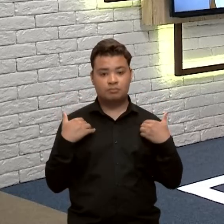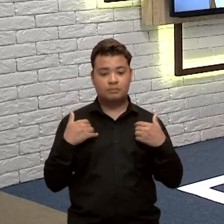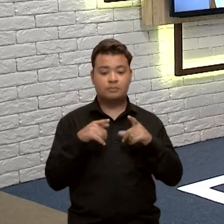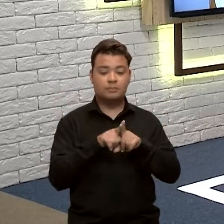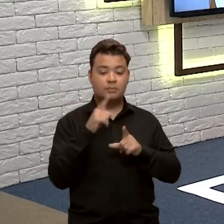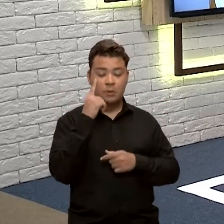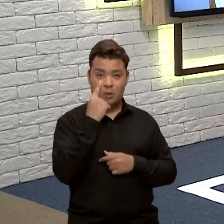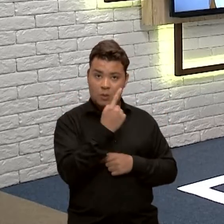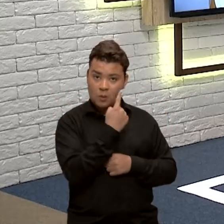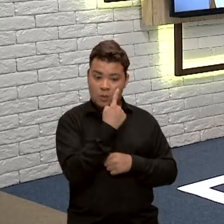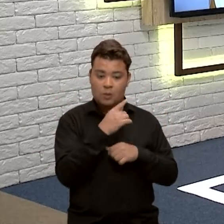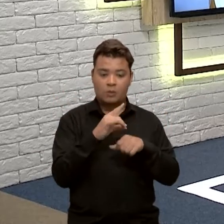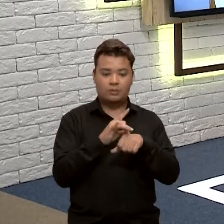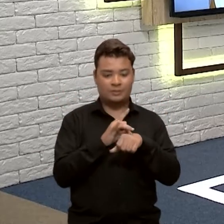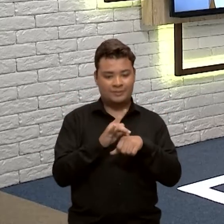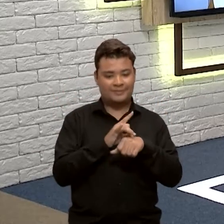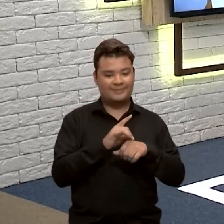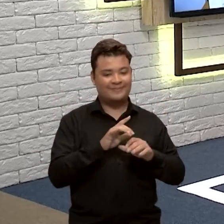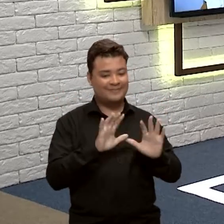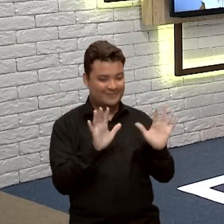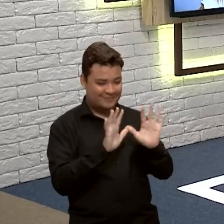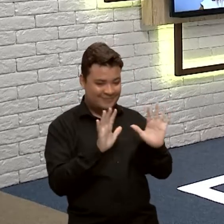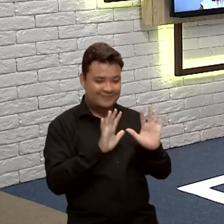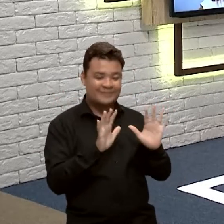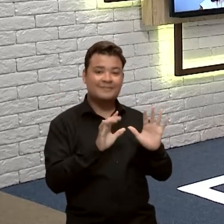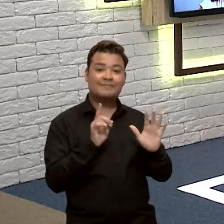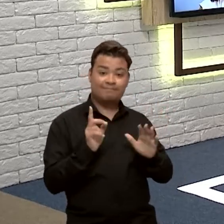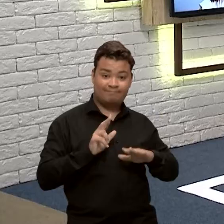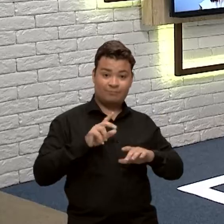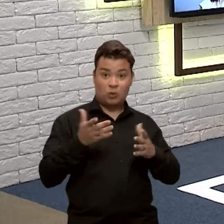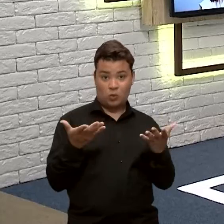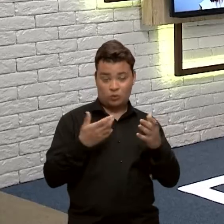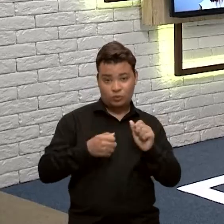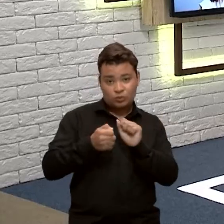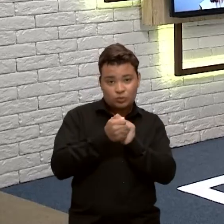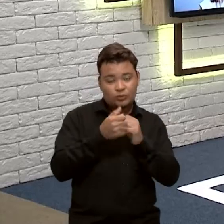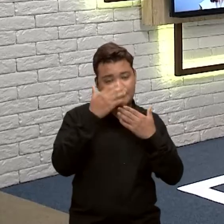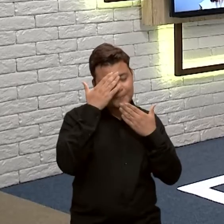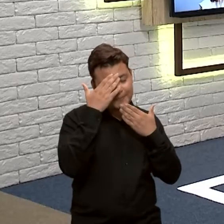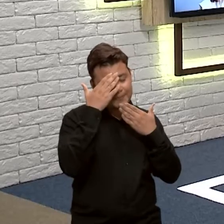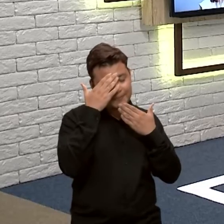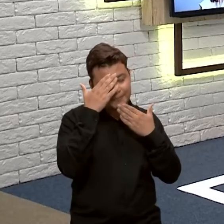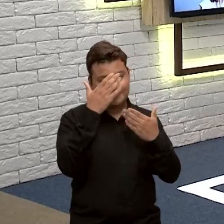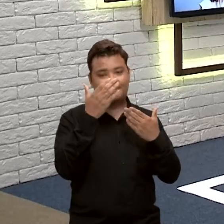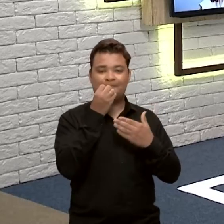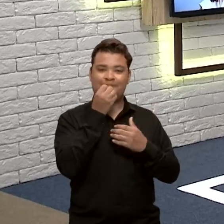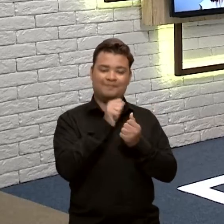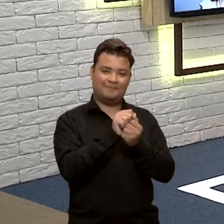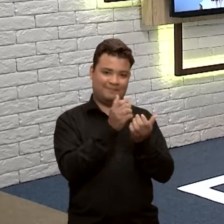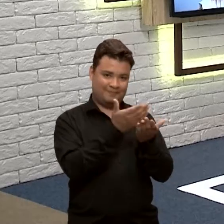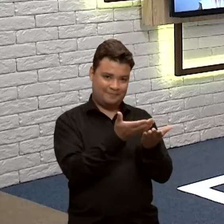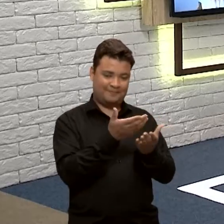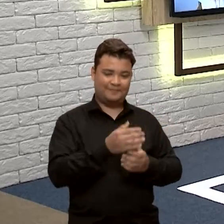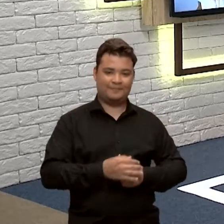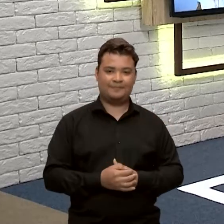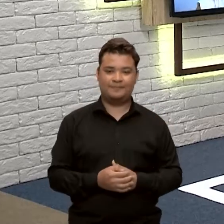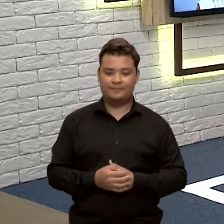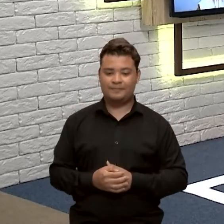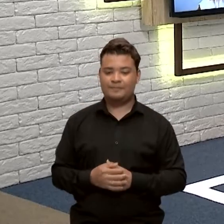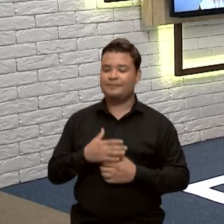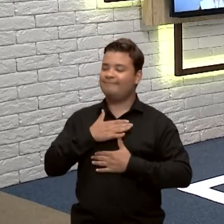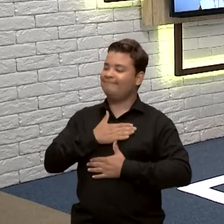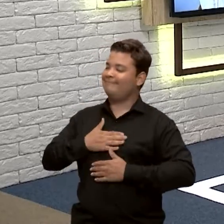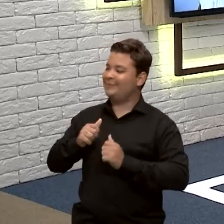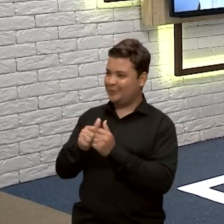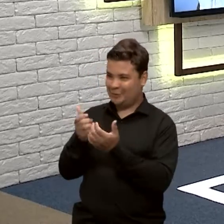olhos pretos. Olá, Jordana, muito obrigada pela sua presença. É um prazer contar com você aqui hoje. Prazer é